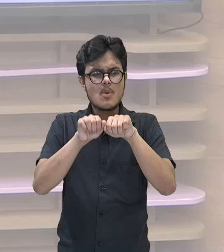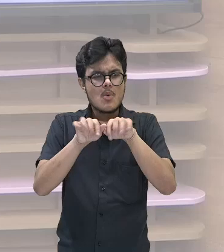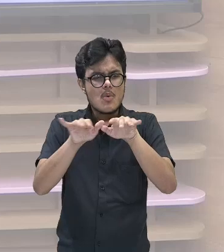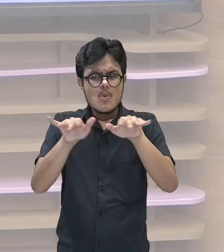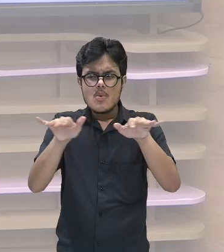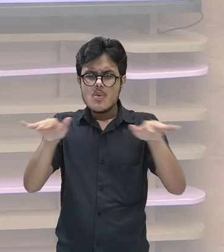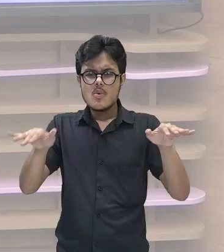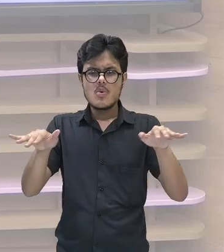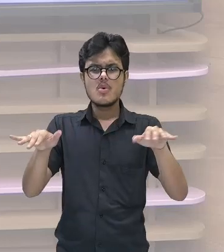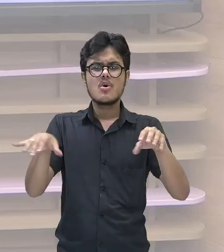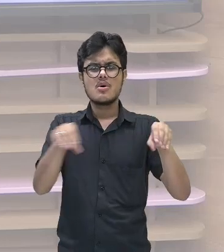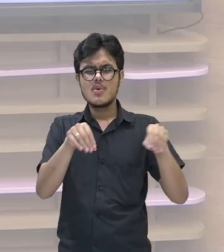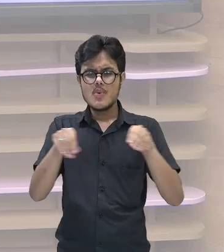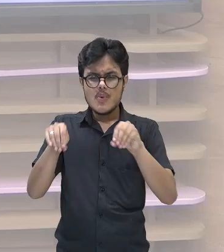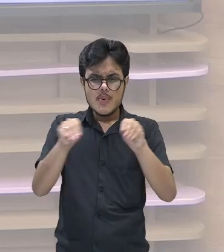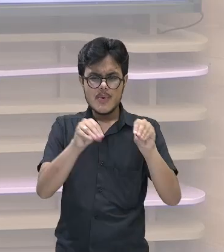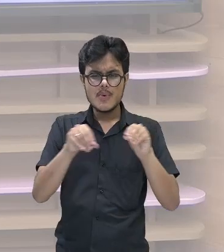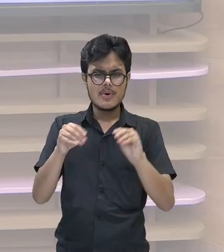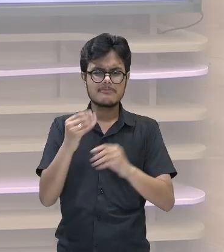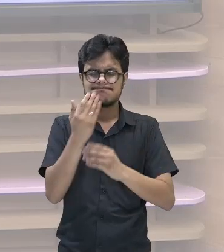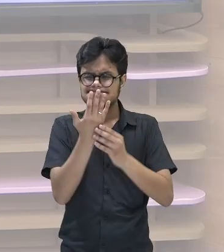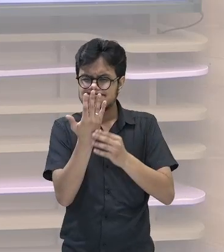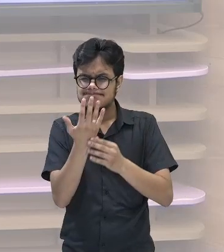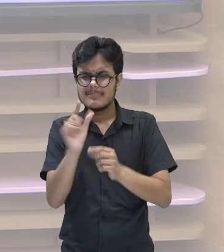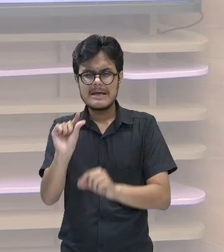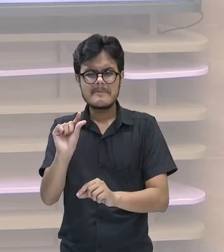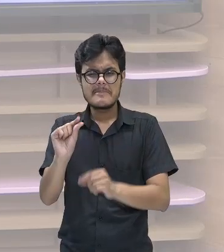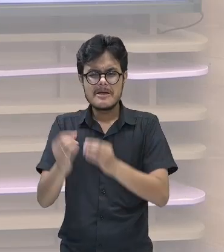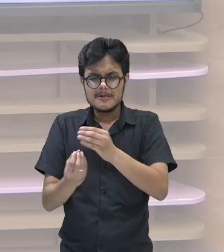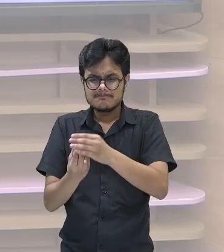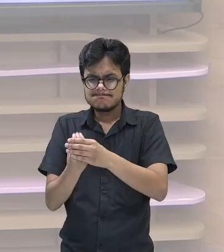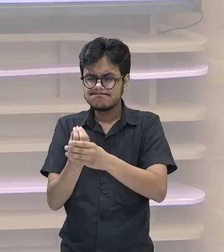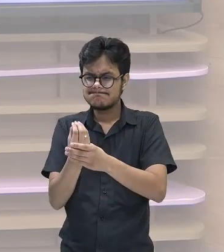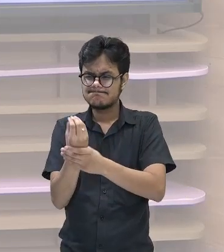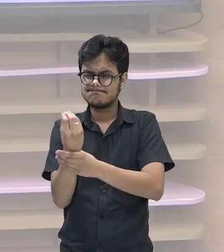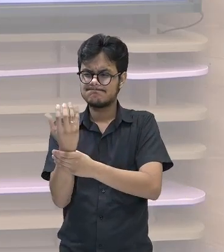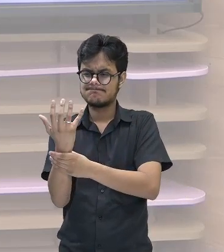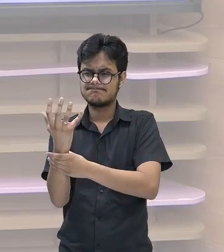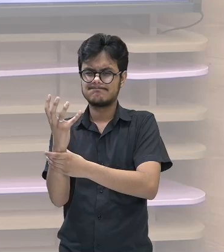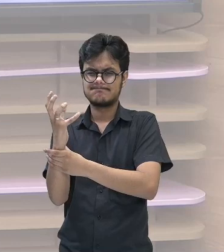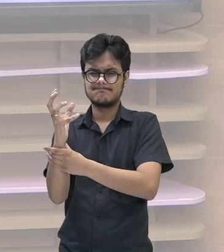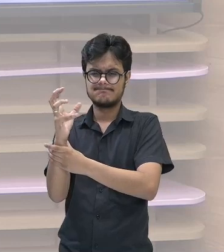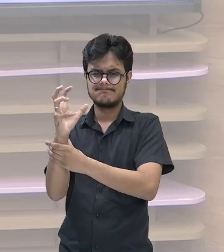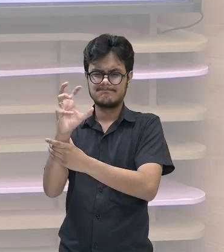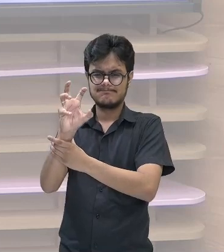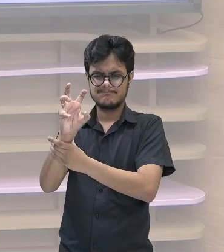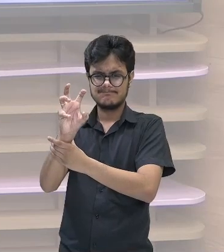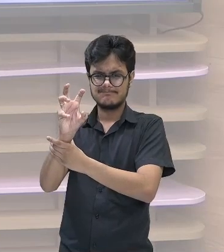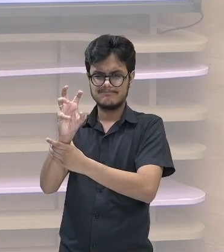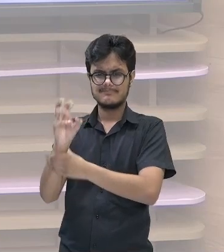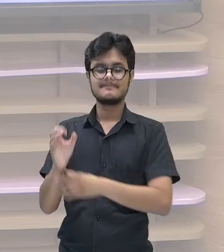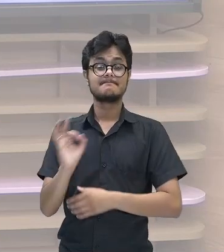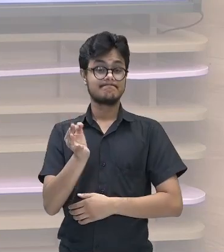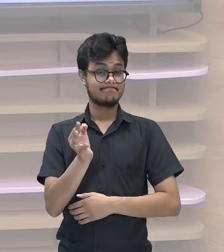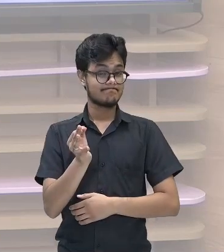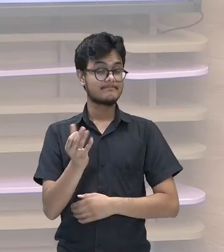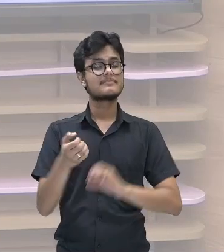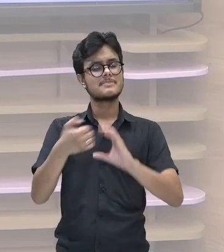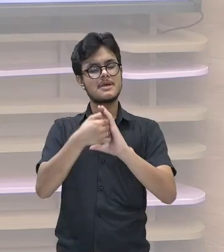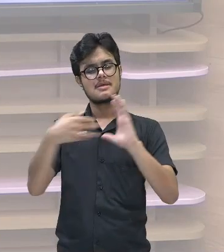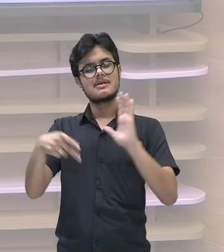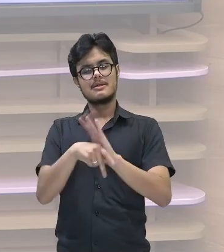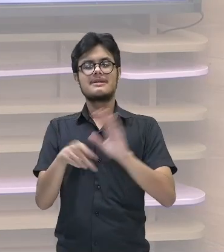vegetação de médio porte, que a vegetação tem os galhos retorcidos, né? Então, ela tem